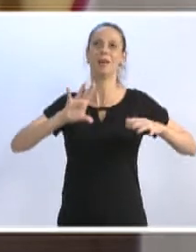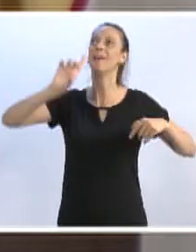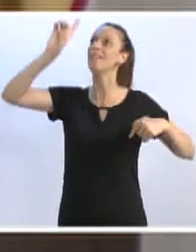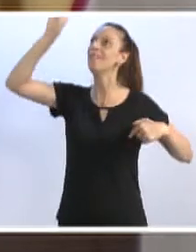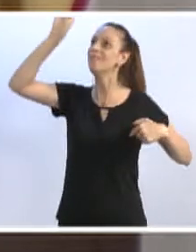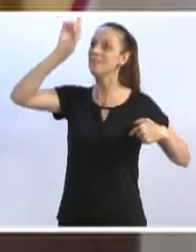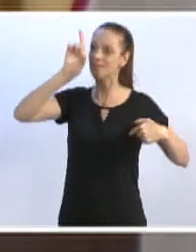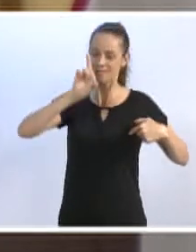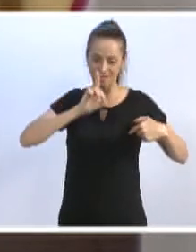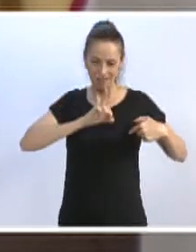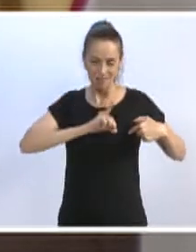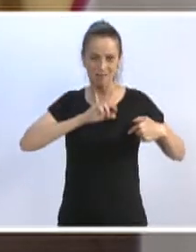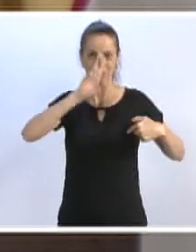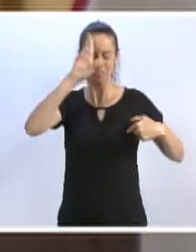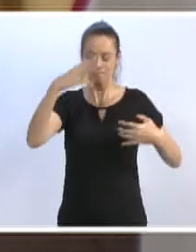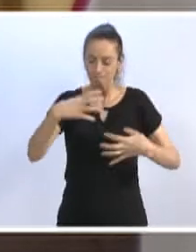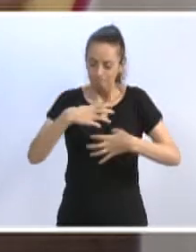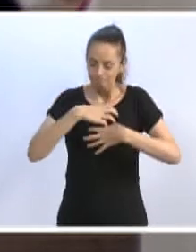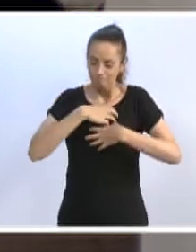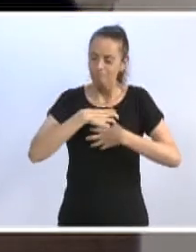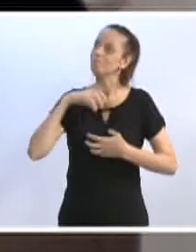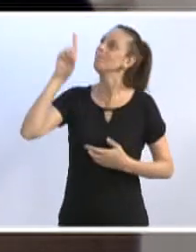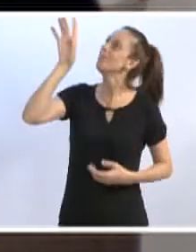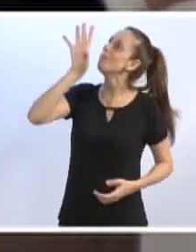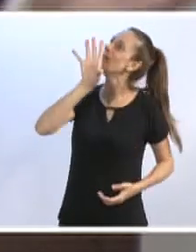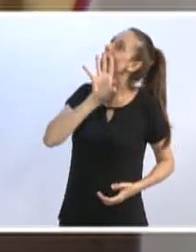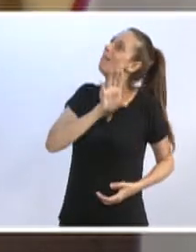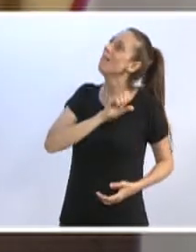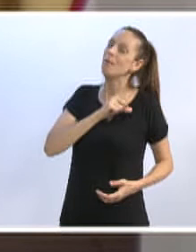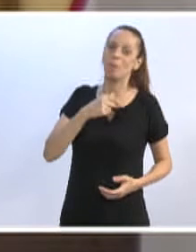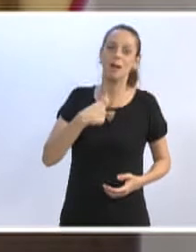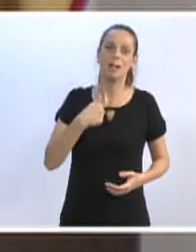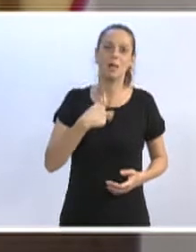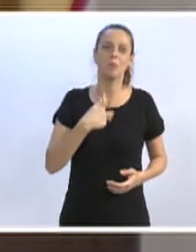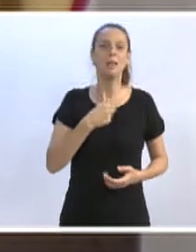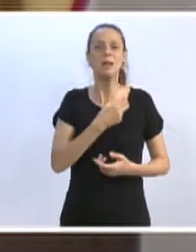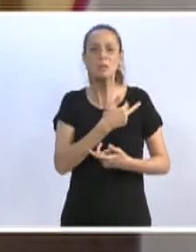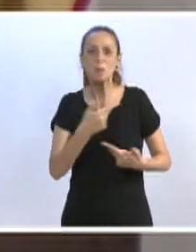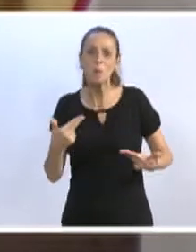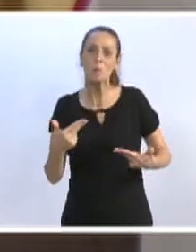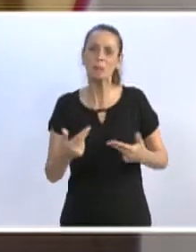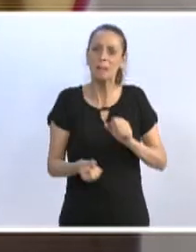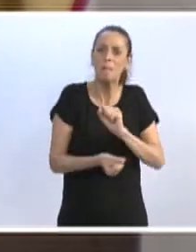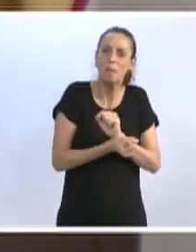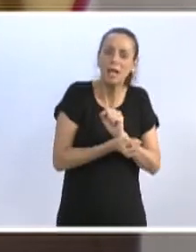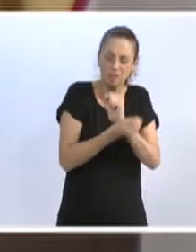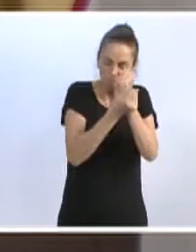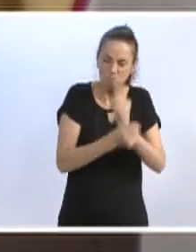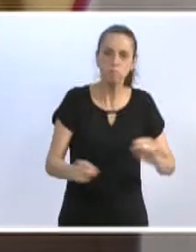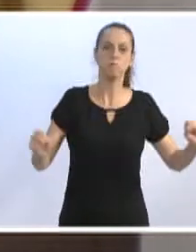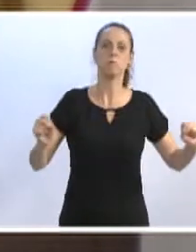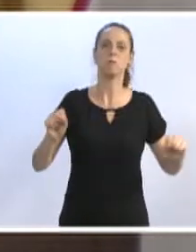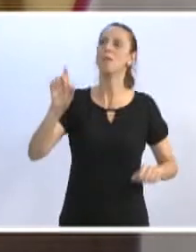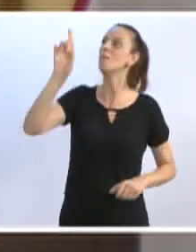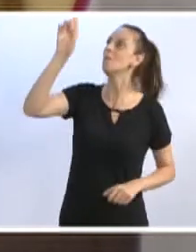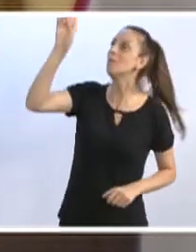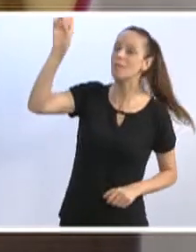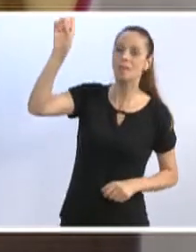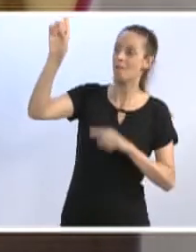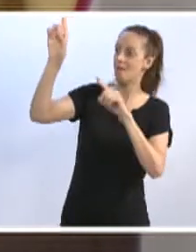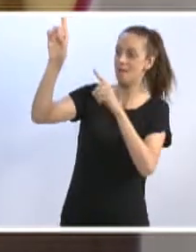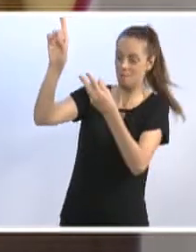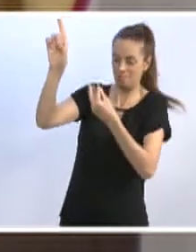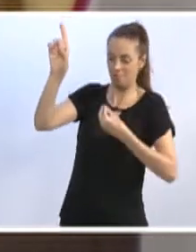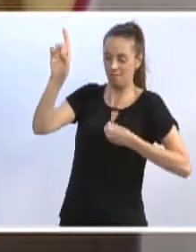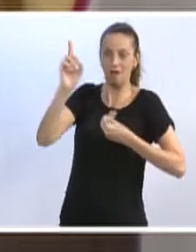o Senhor e eu me sinta amado, e por isso livre de todas as coisas. Eu sou o Senhor teu Deus para te